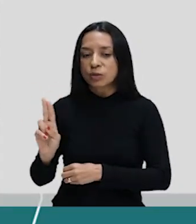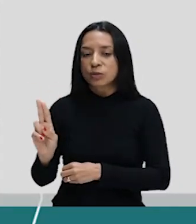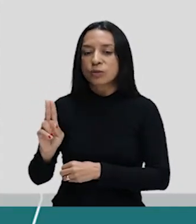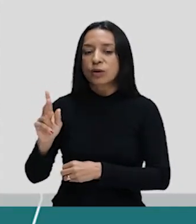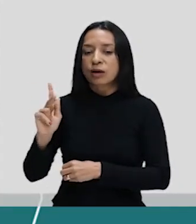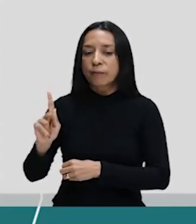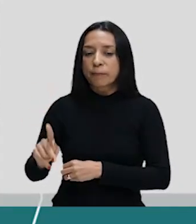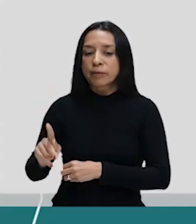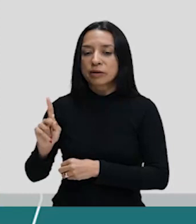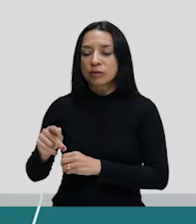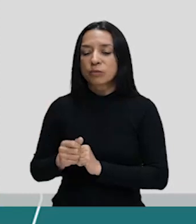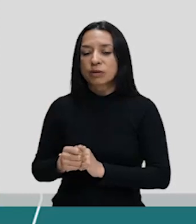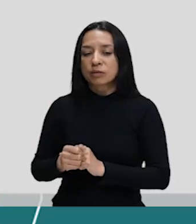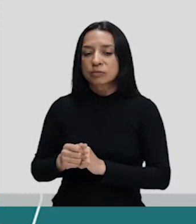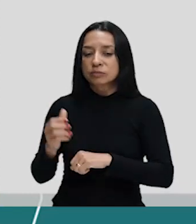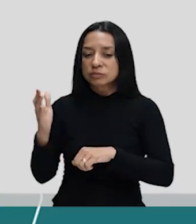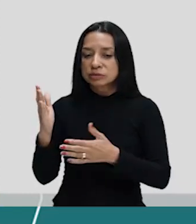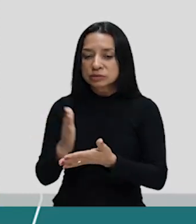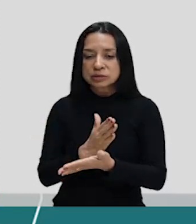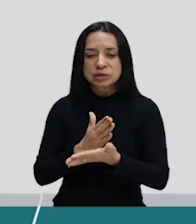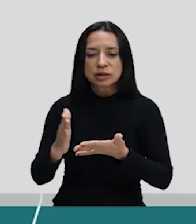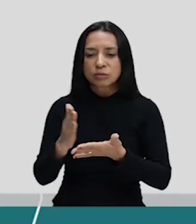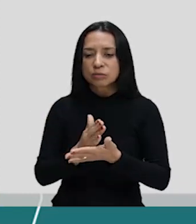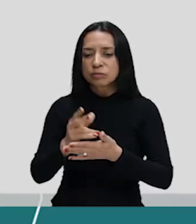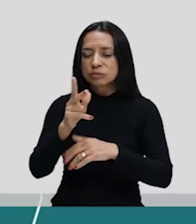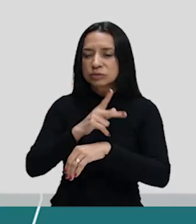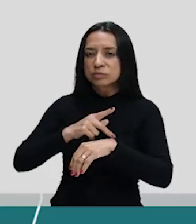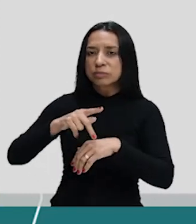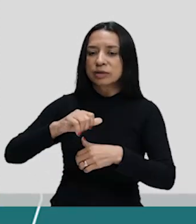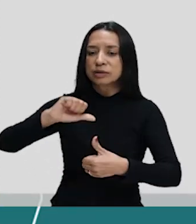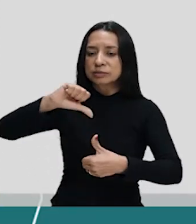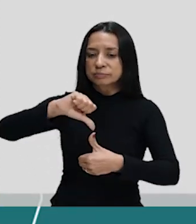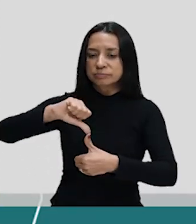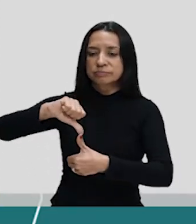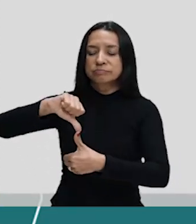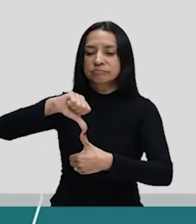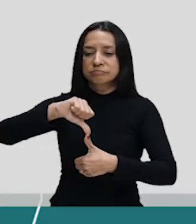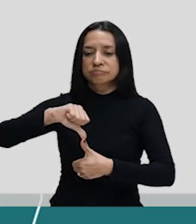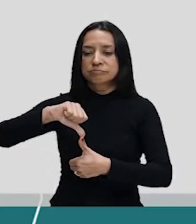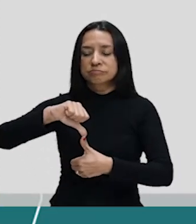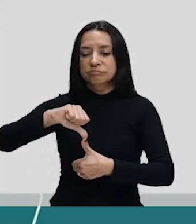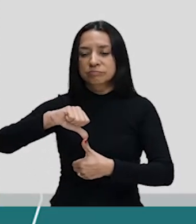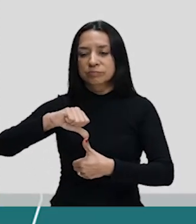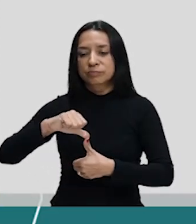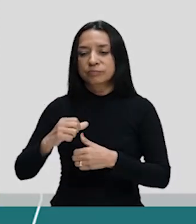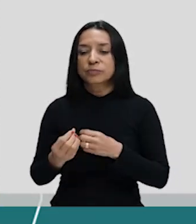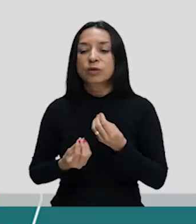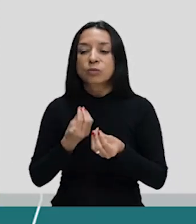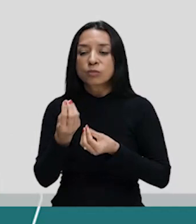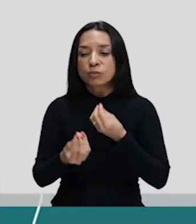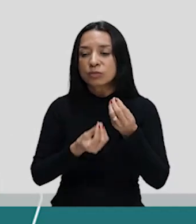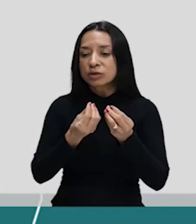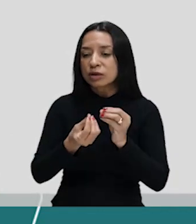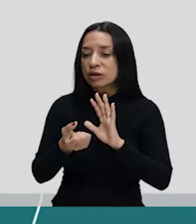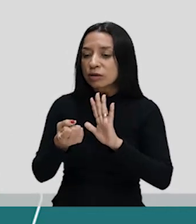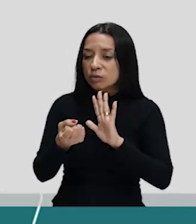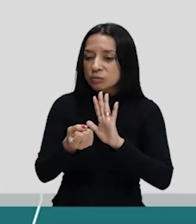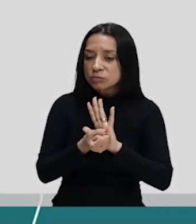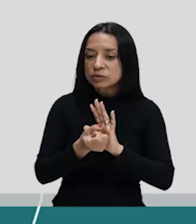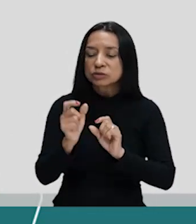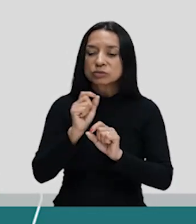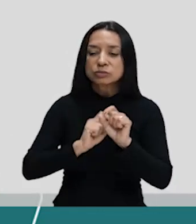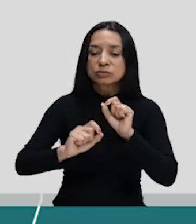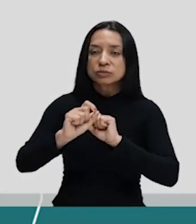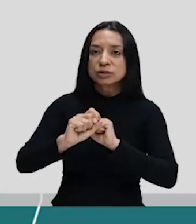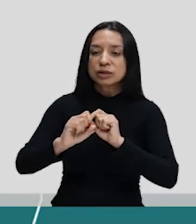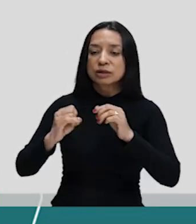Paraguai e em alguns da América Central. Trata-se de um registro informal. Olha só, o